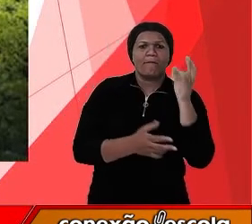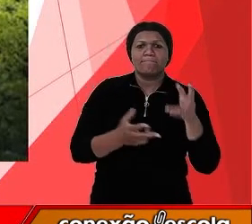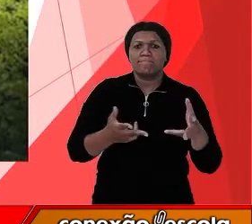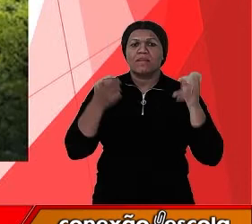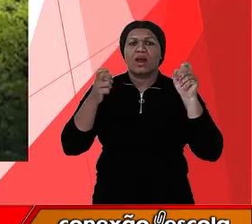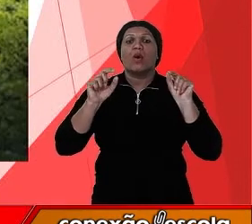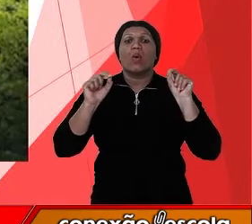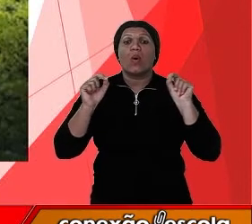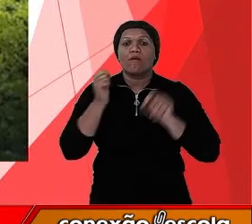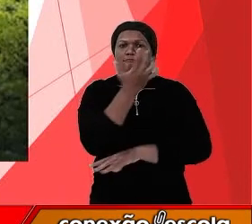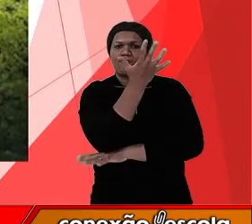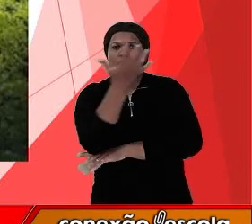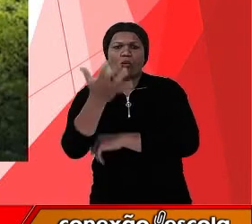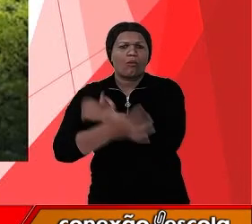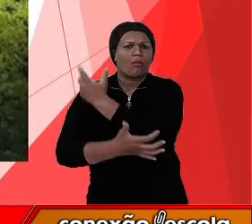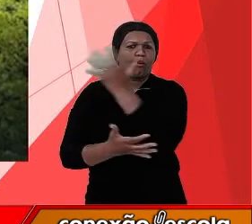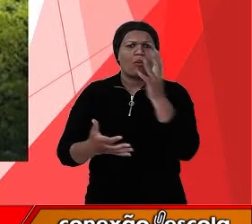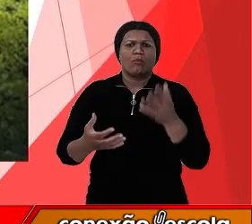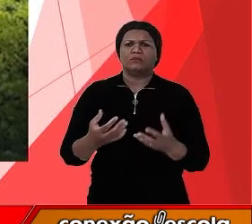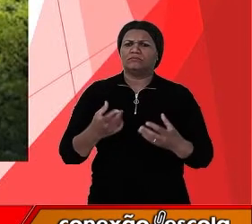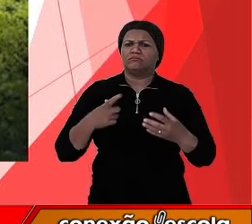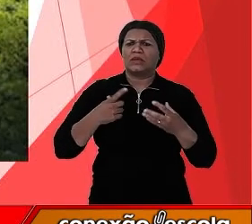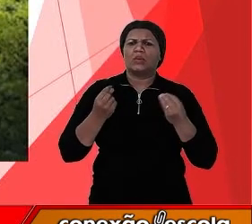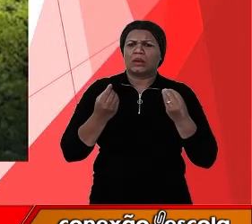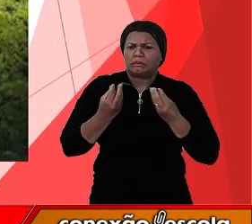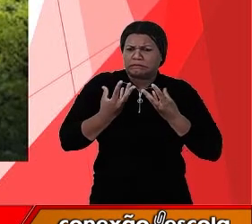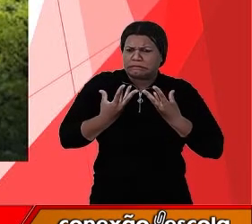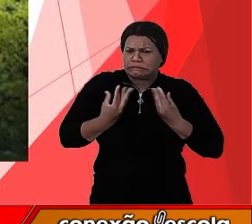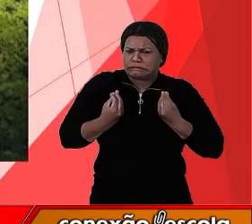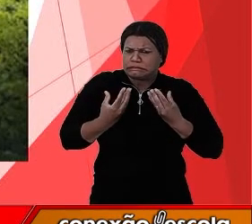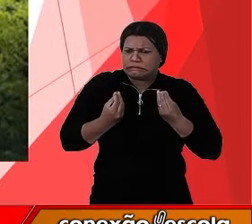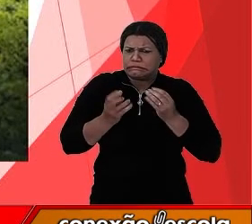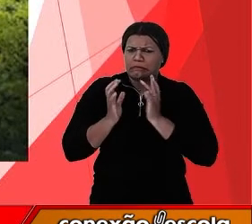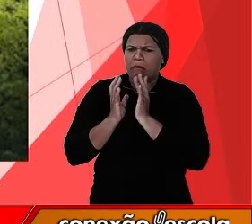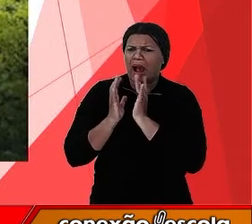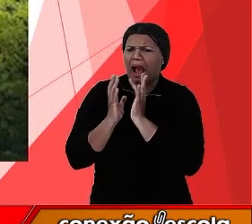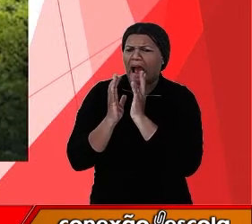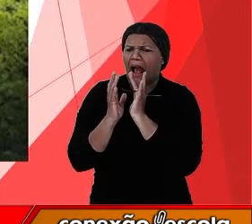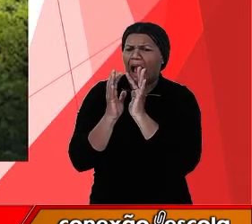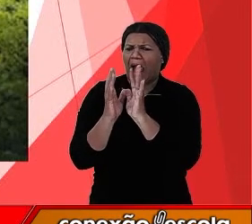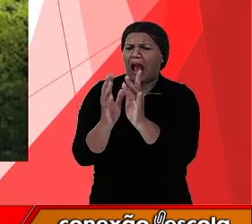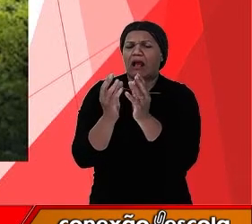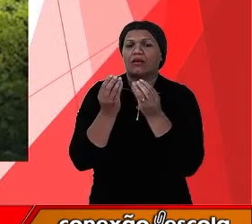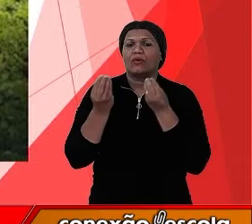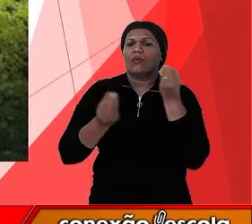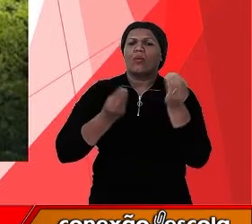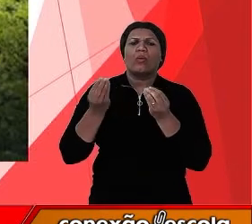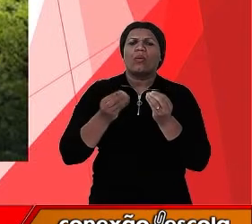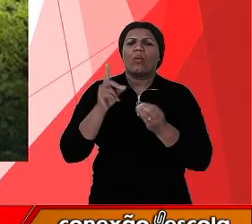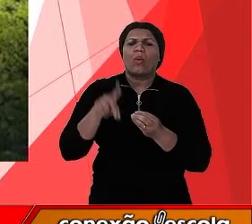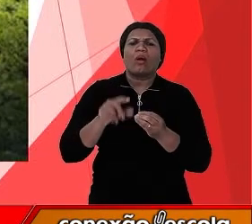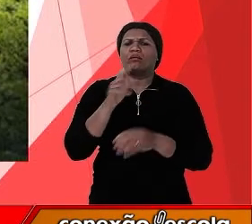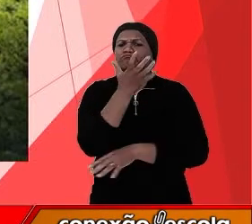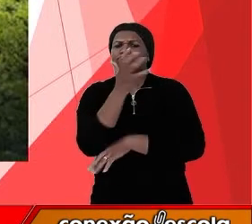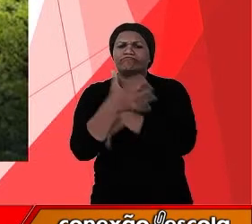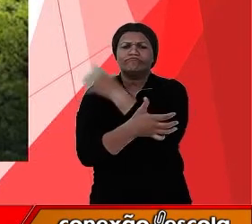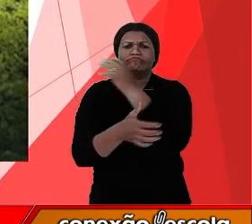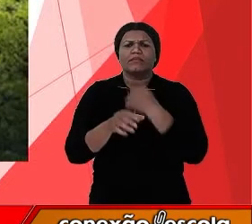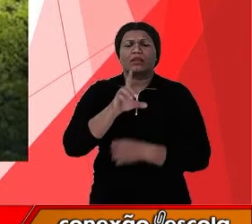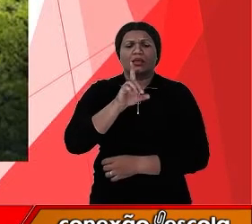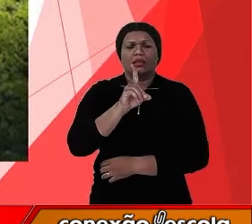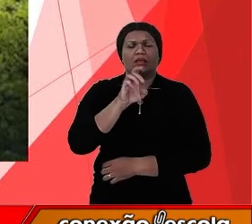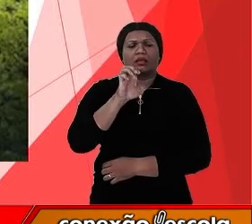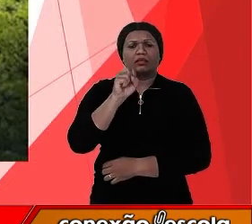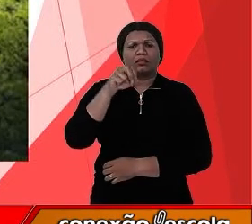perceber que essa floresta é uma floresta tensa Professor pelo amor de deus o que que é uma floresta densa